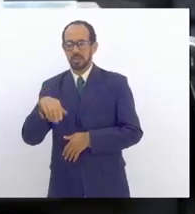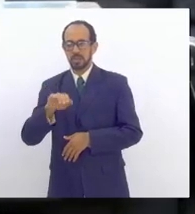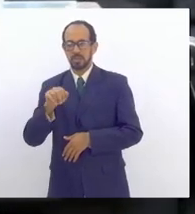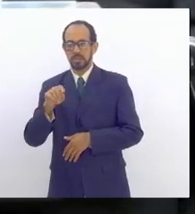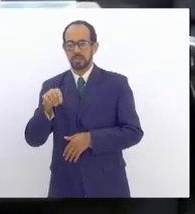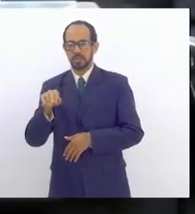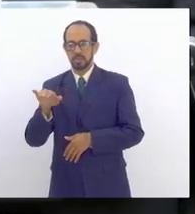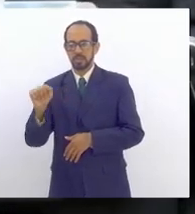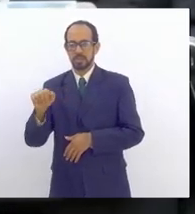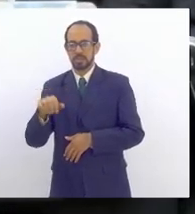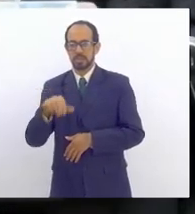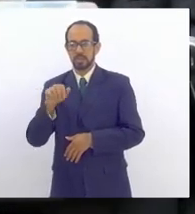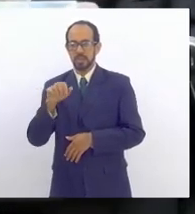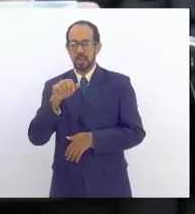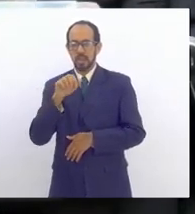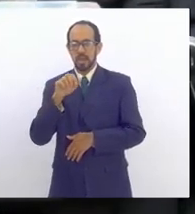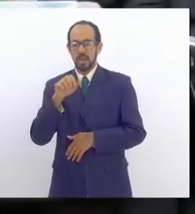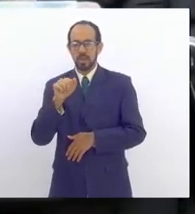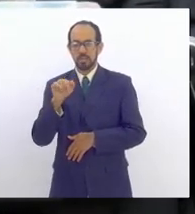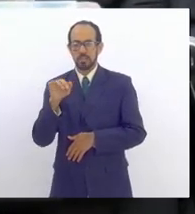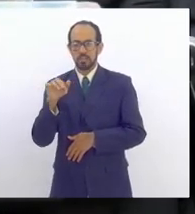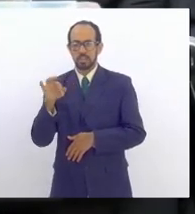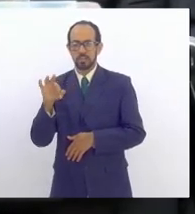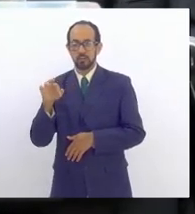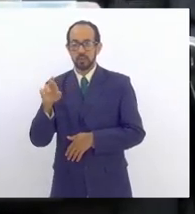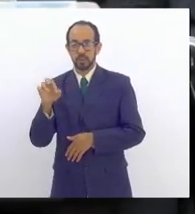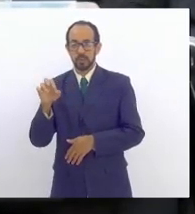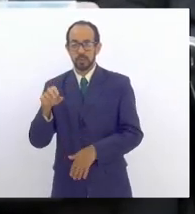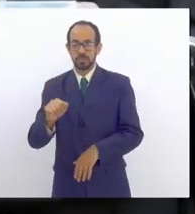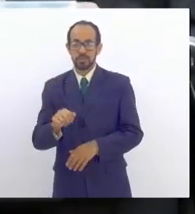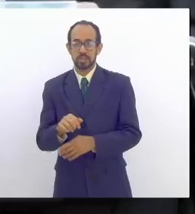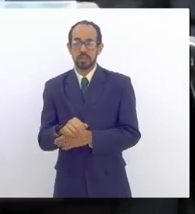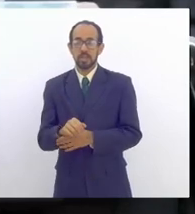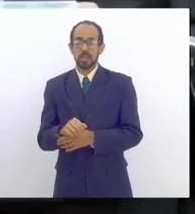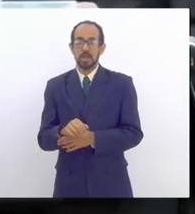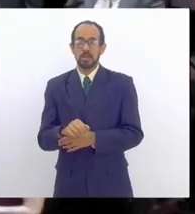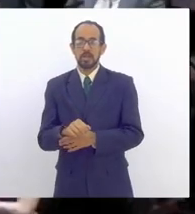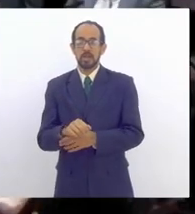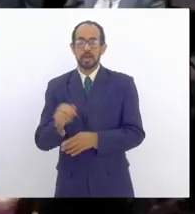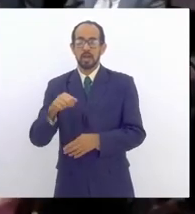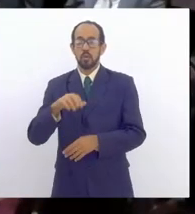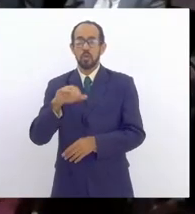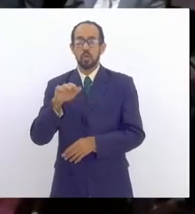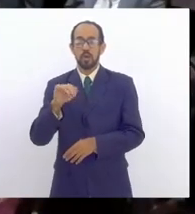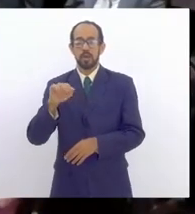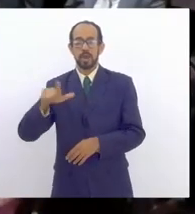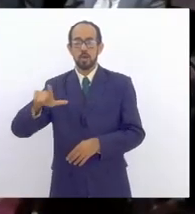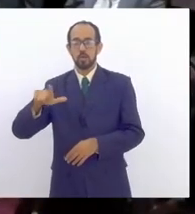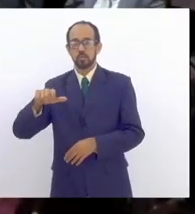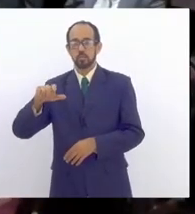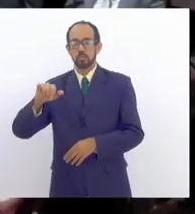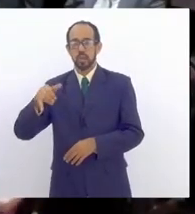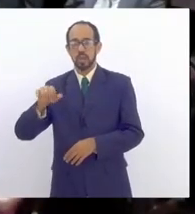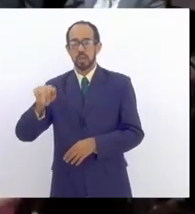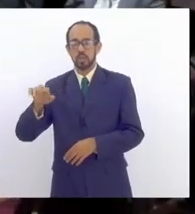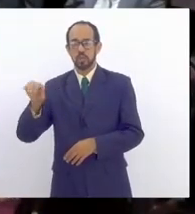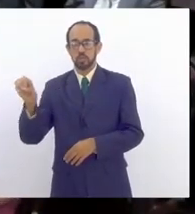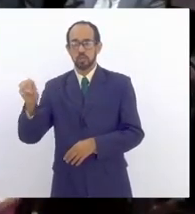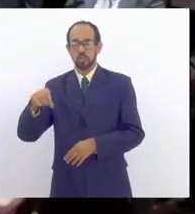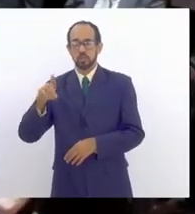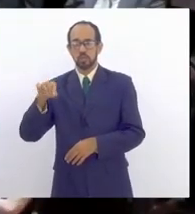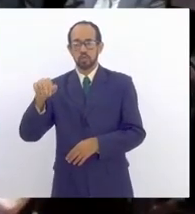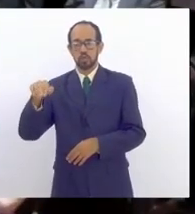Passo, Alexandre Freitas, Anderson Alexandre, Anderson Moraes, Célia Jordão, Chico Machado, Coronel Jairo, Daniel Librelon, Dionísio Lins,